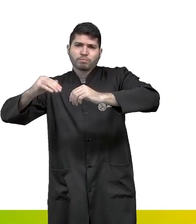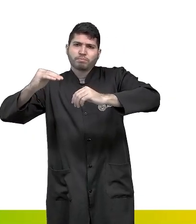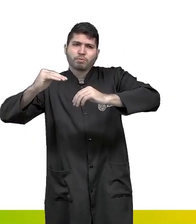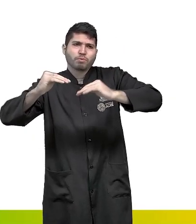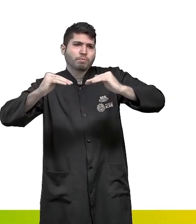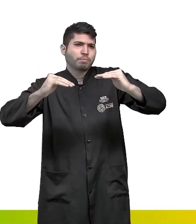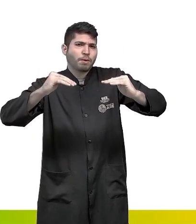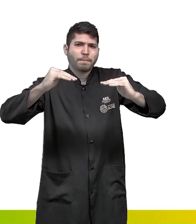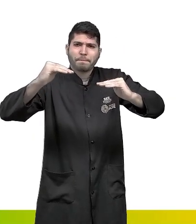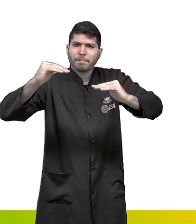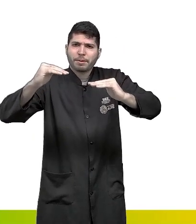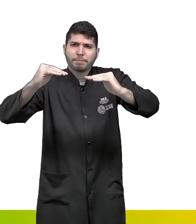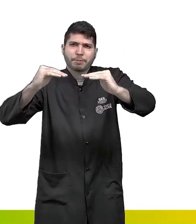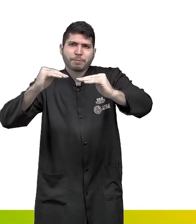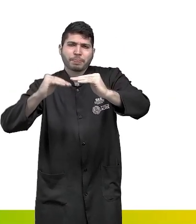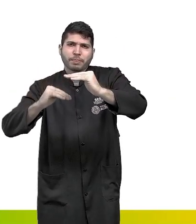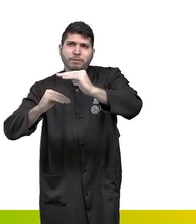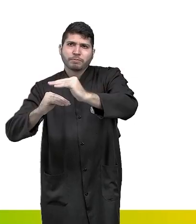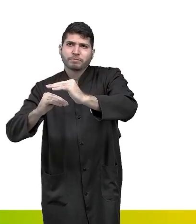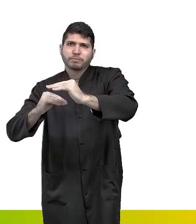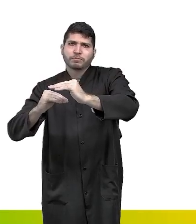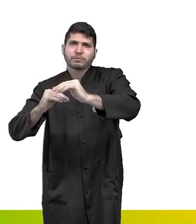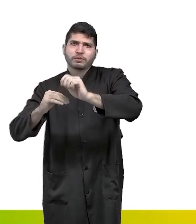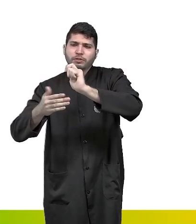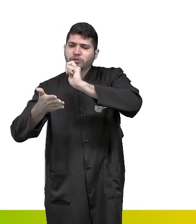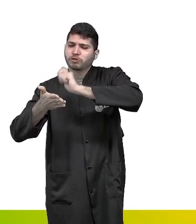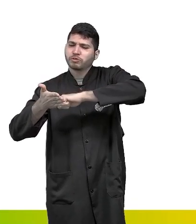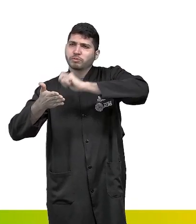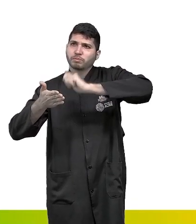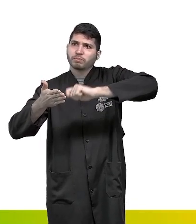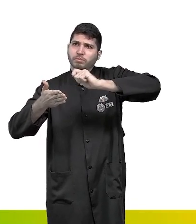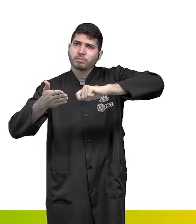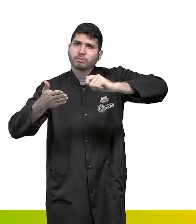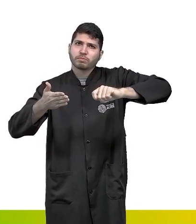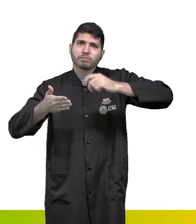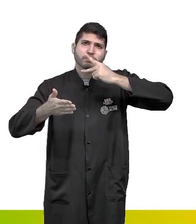E essas terras, cada lote está escrito pai,